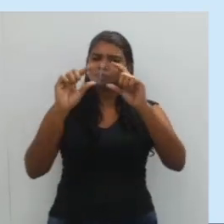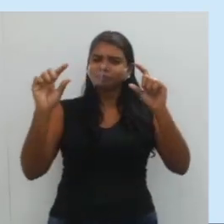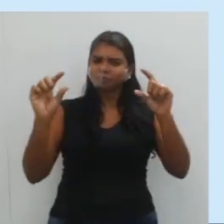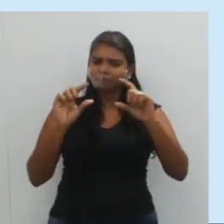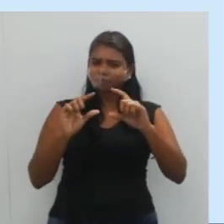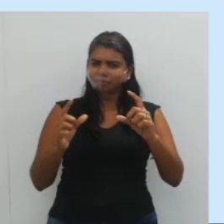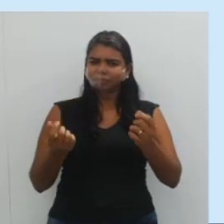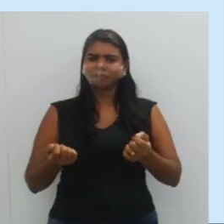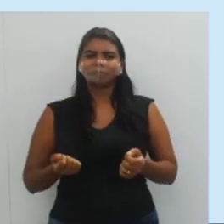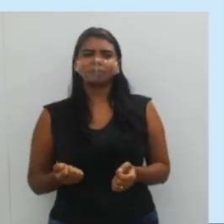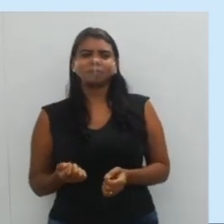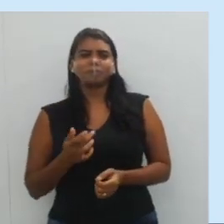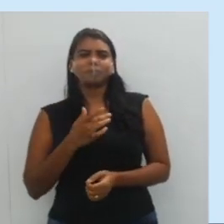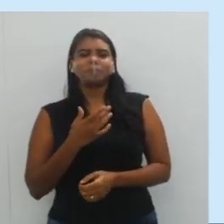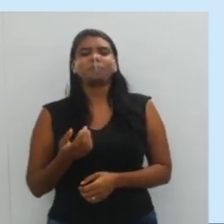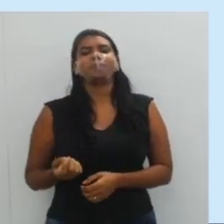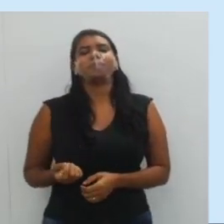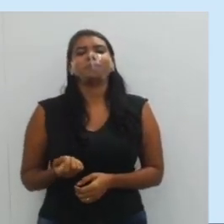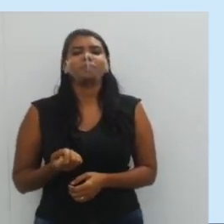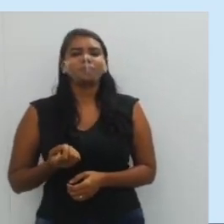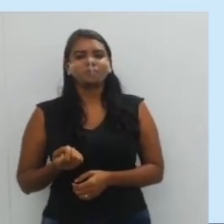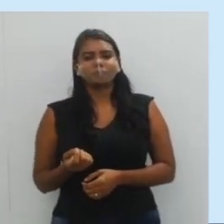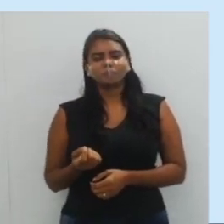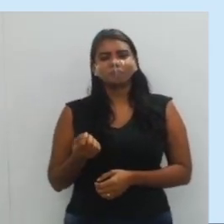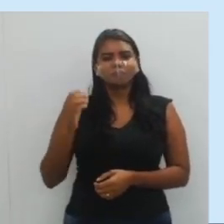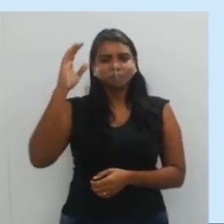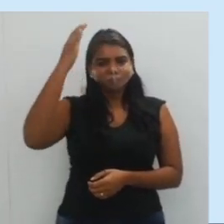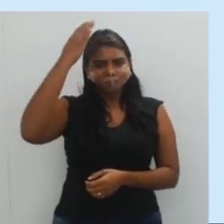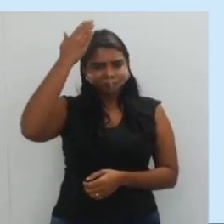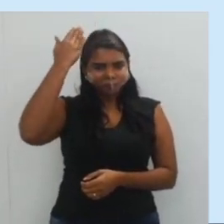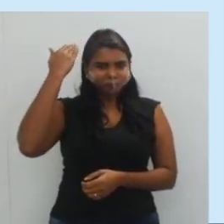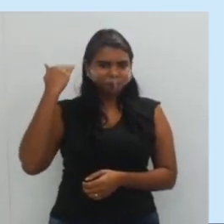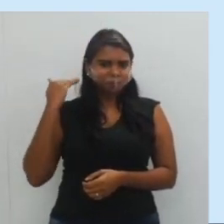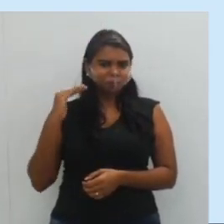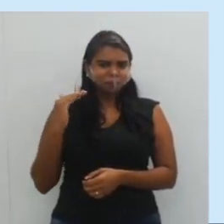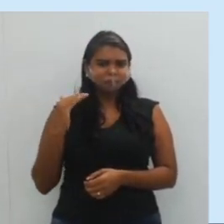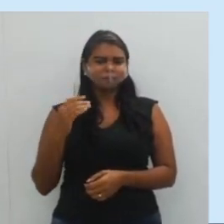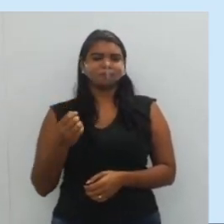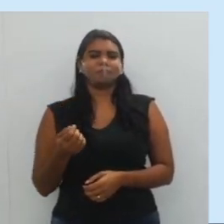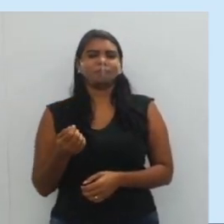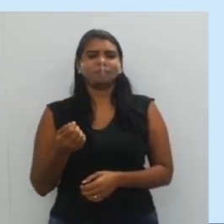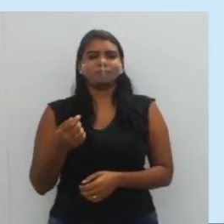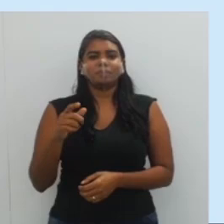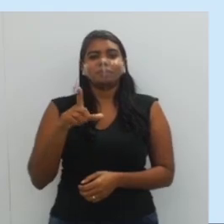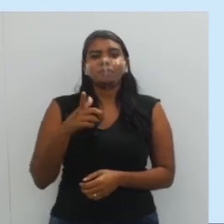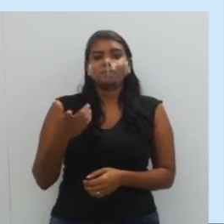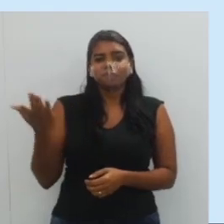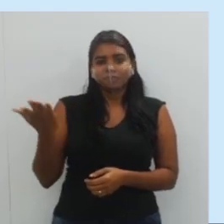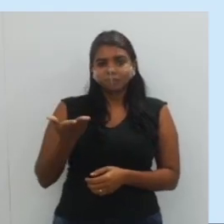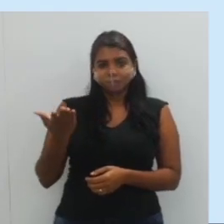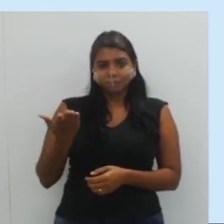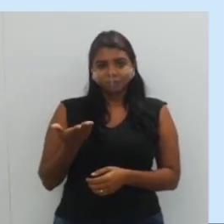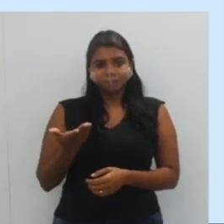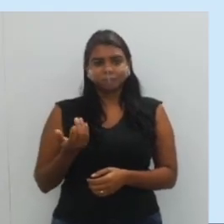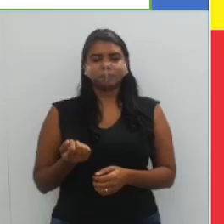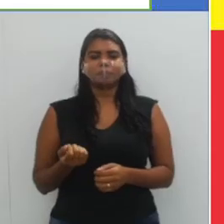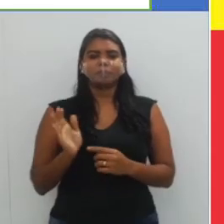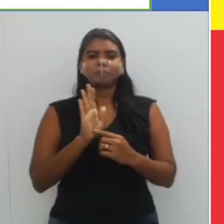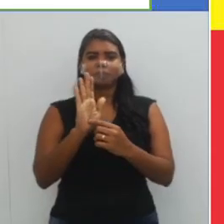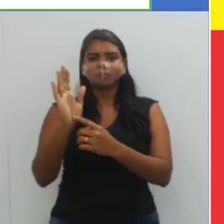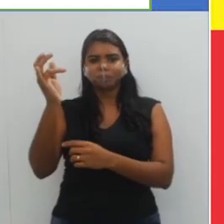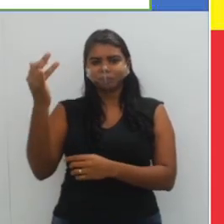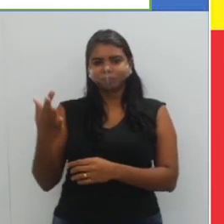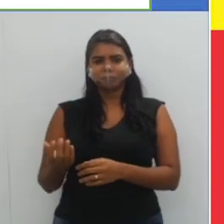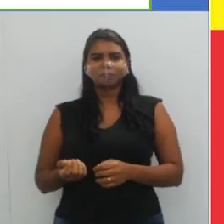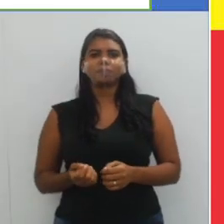da poetisa Cecília Meirelles. Esses versos têm a ver muito com aquilo que hoje nós vamos abordar.